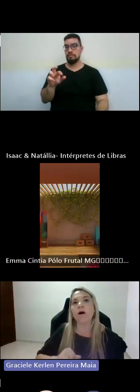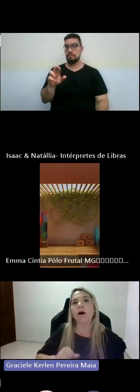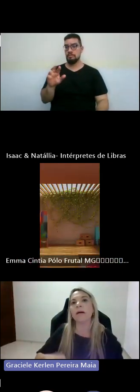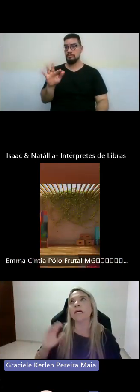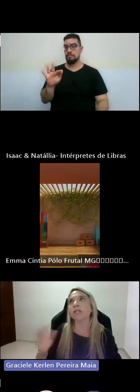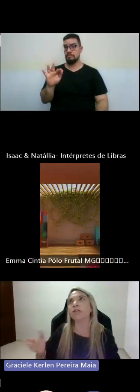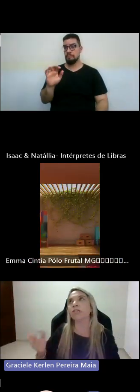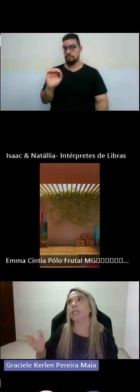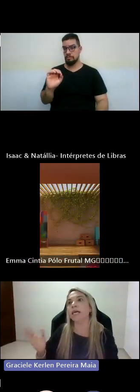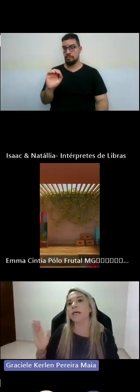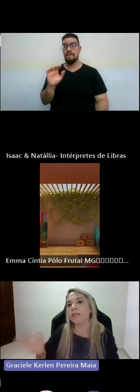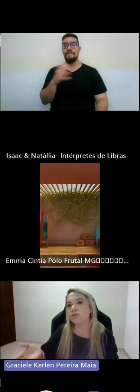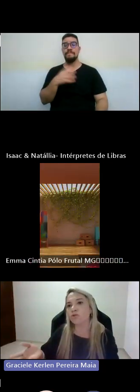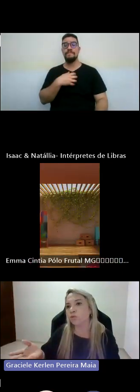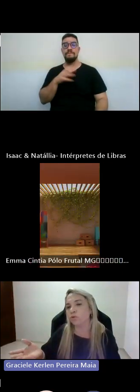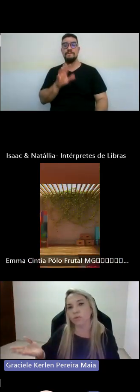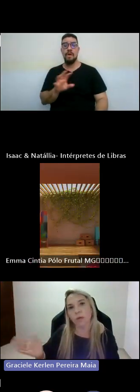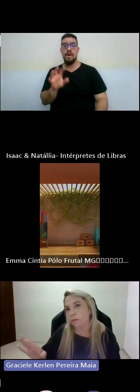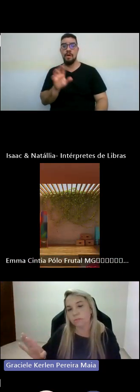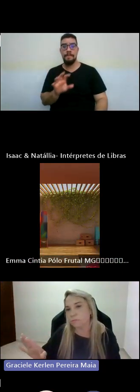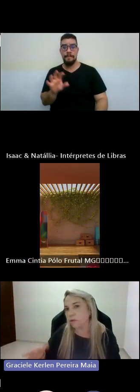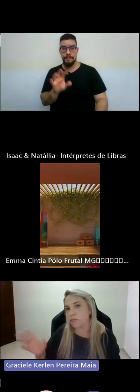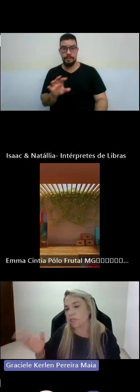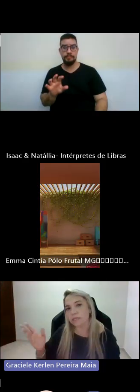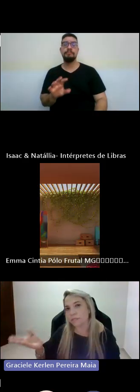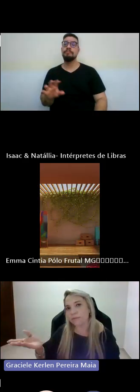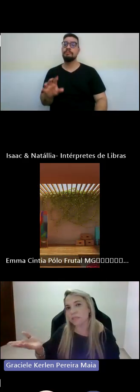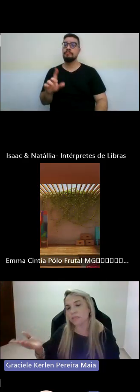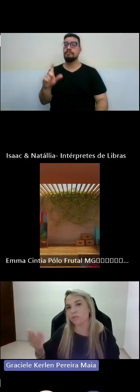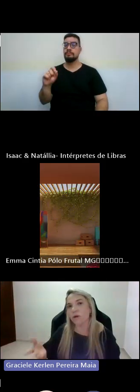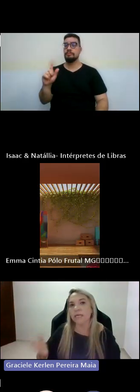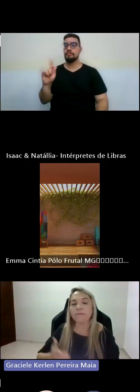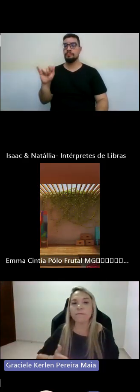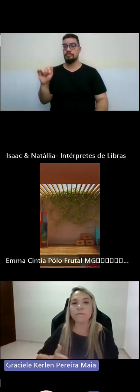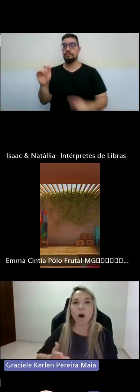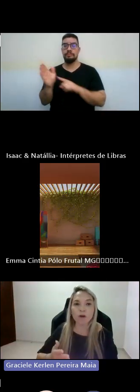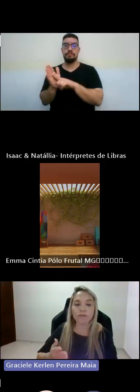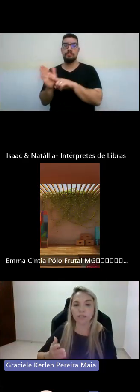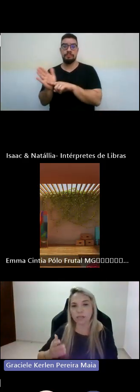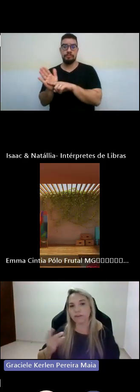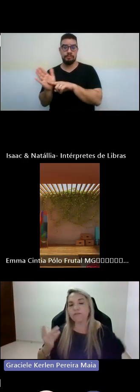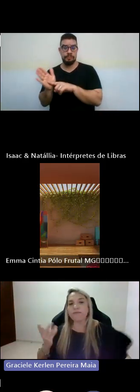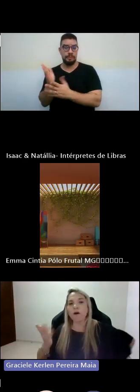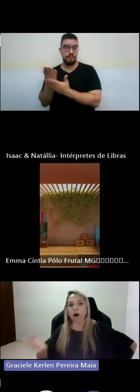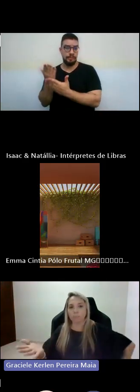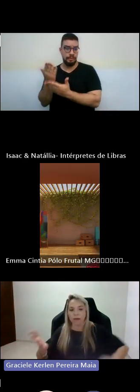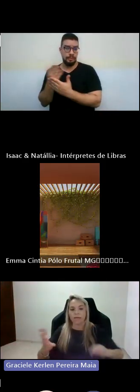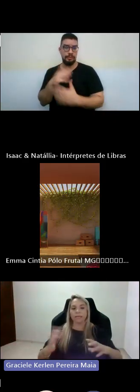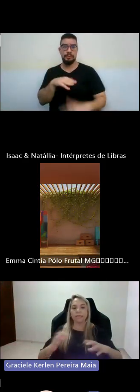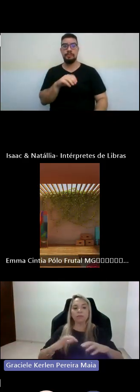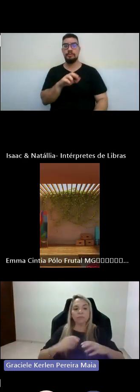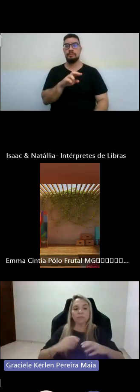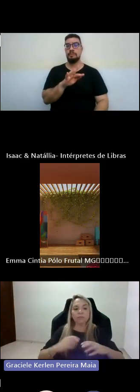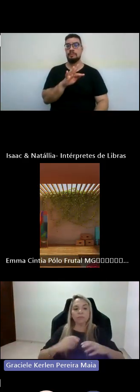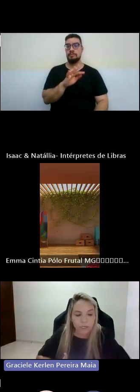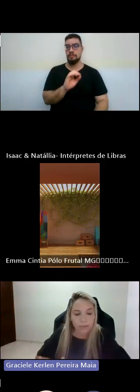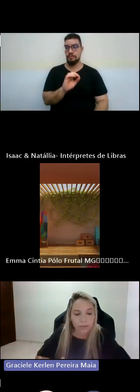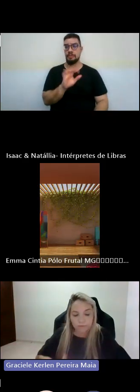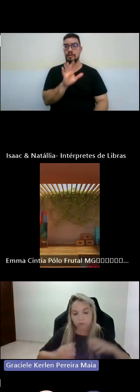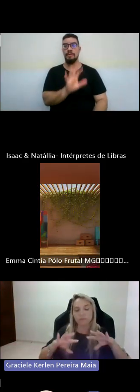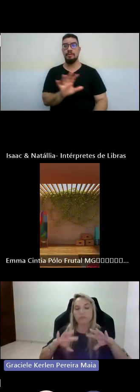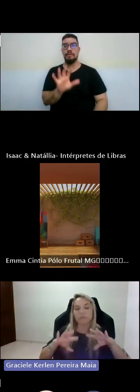significa forma, logia, estudo. Logia sempre vai ser estudo. E morfo significa forma. Então, dentro